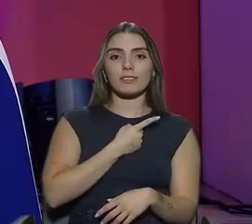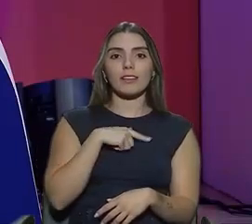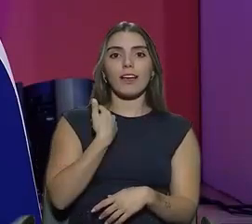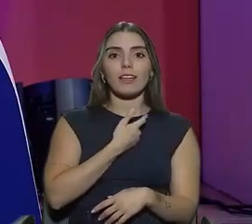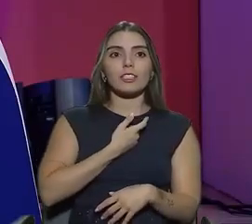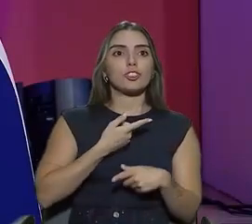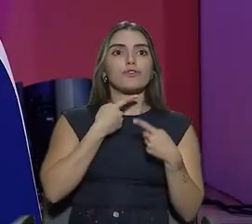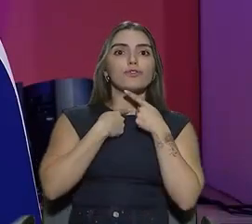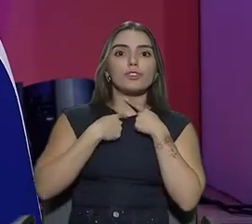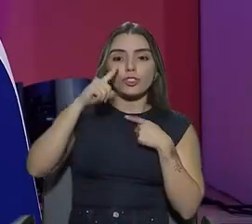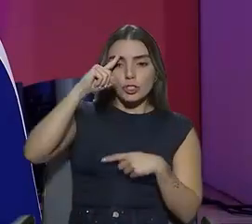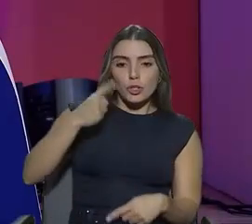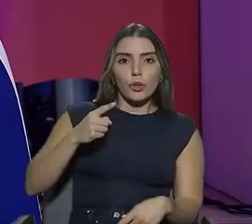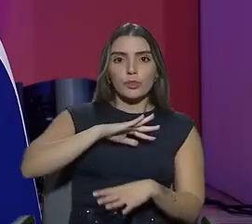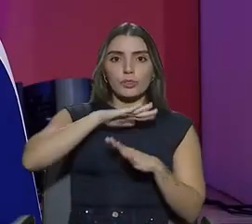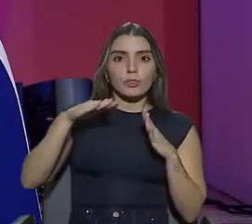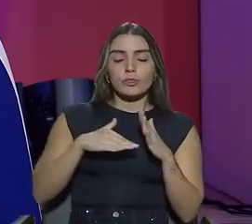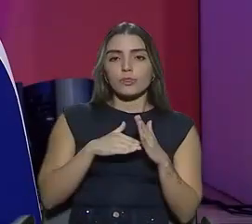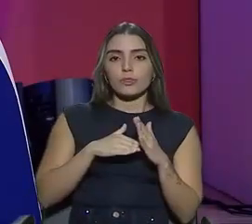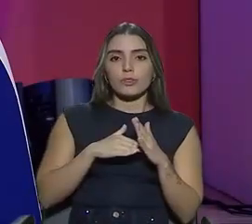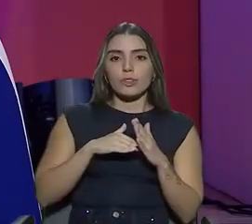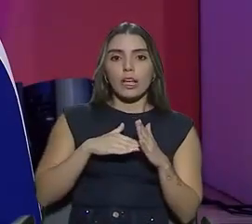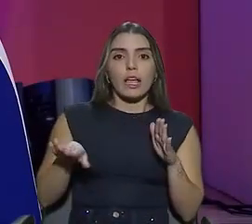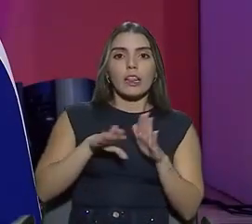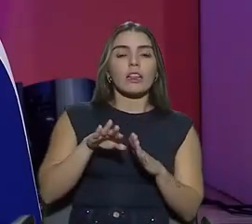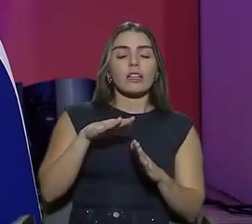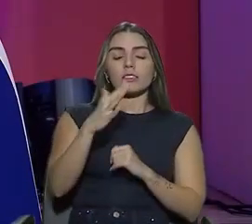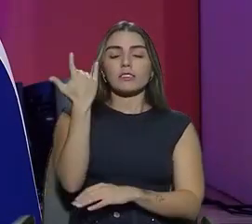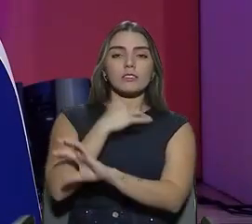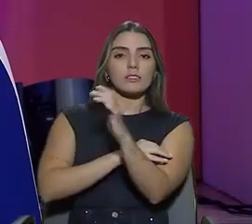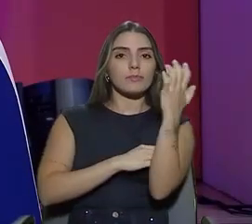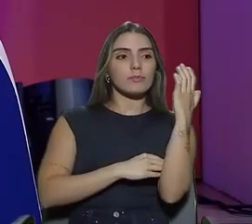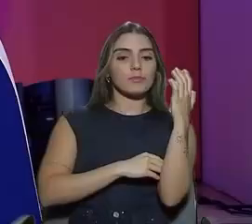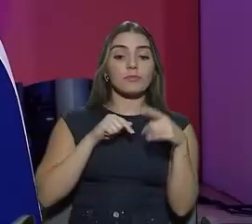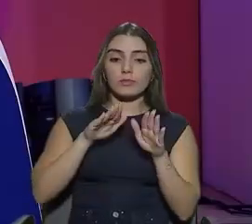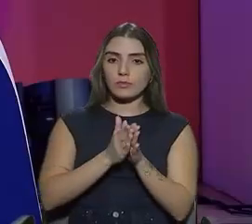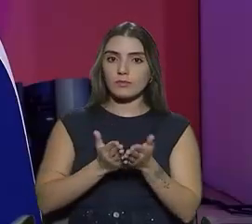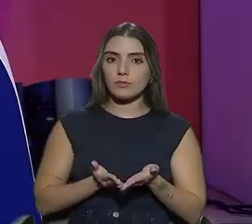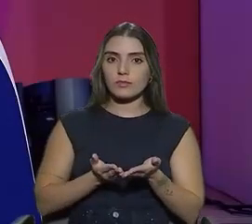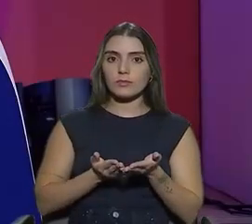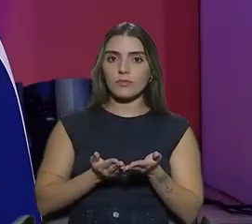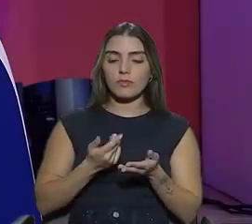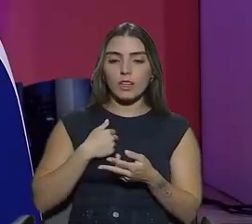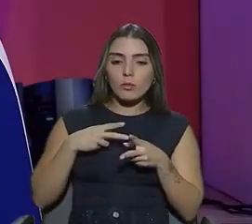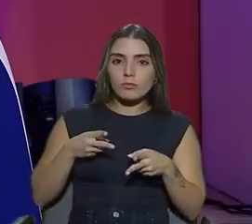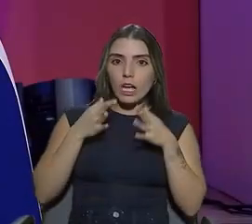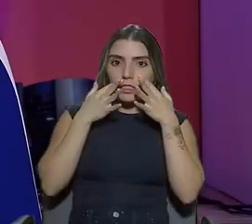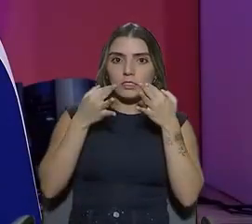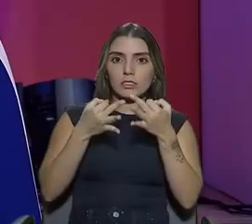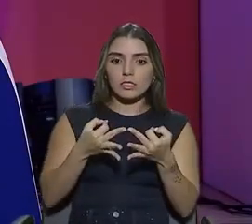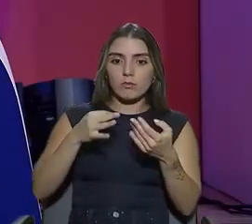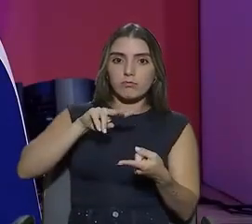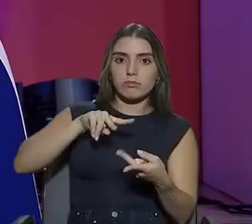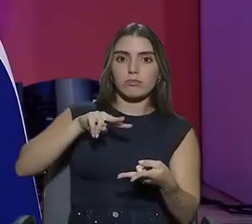própria natureza. E, com esse livro, eu tento chamar atenção a essa inversão de valores, né? Essa